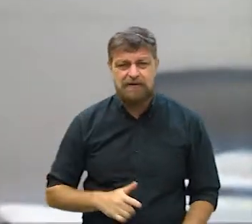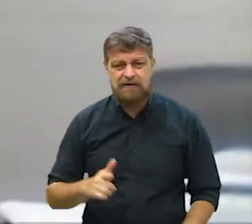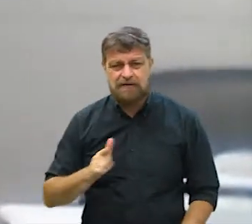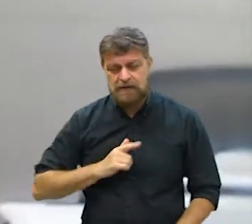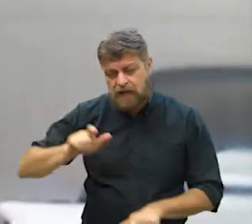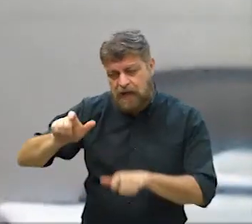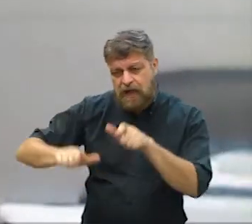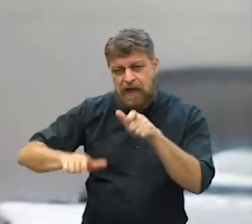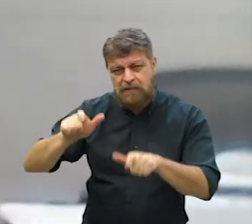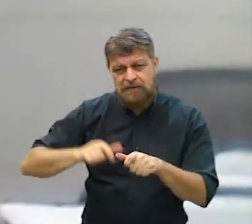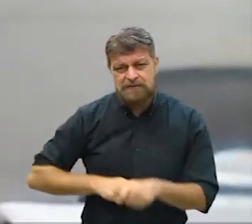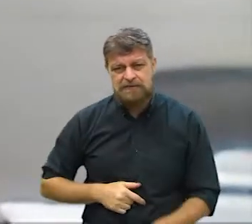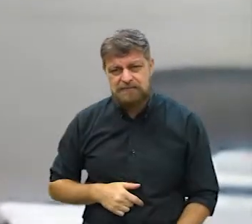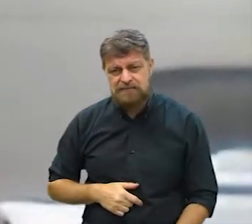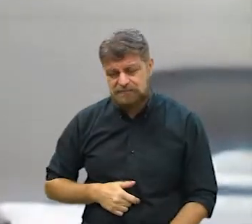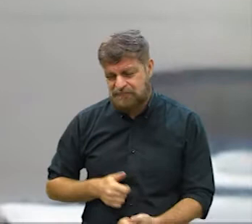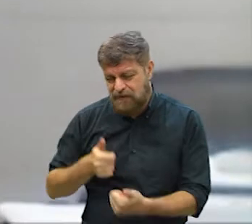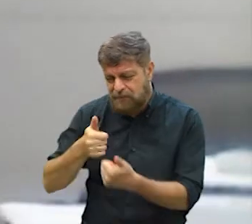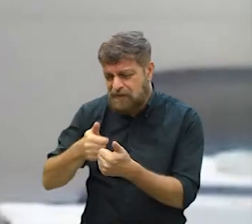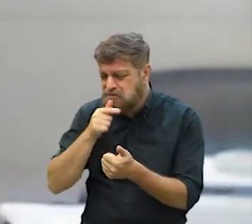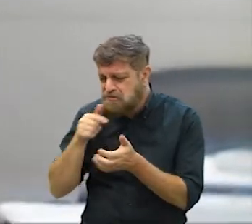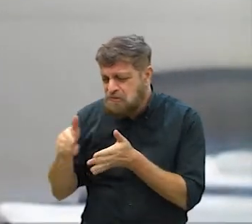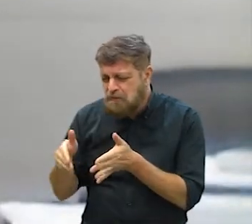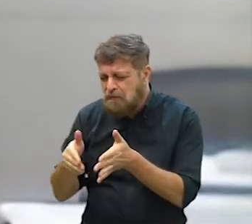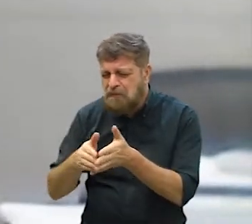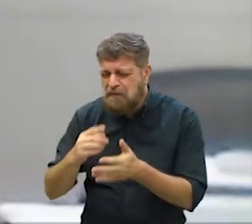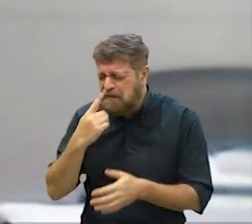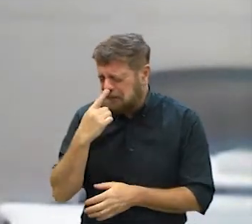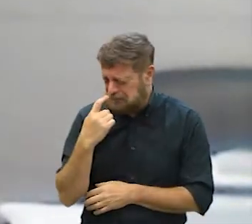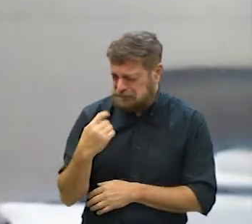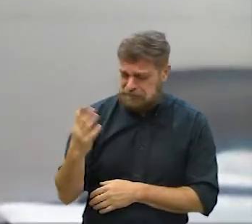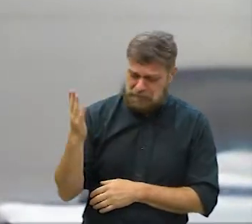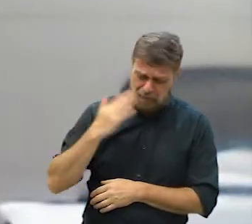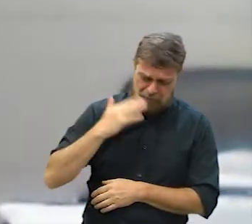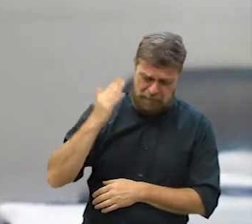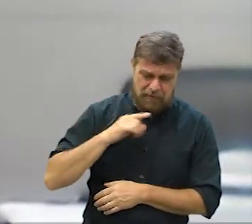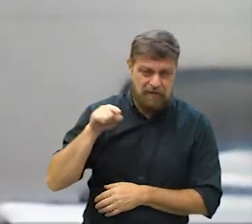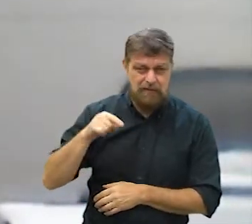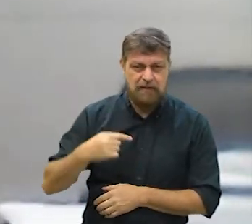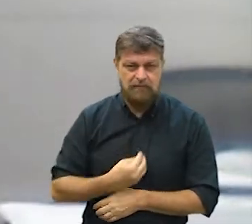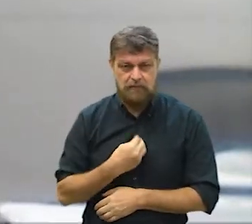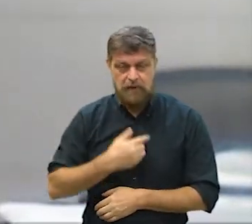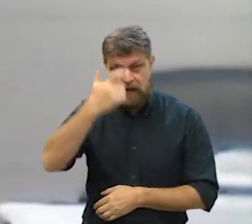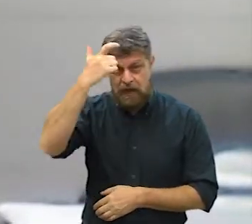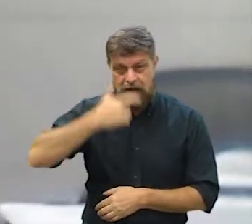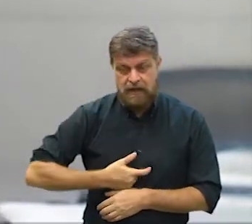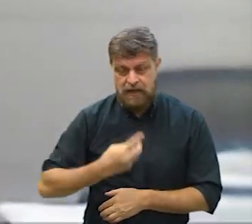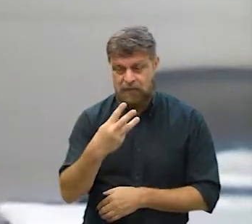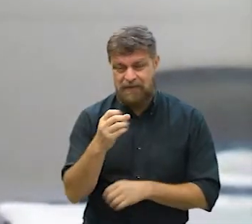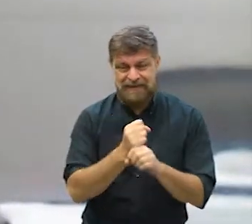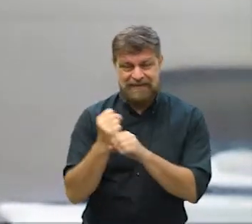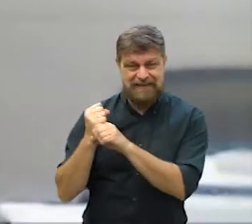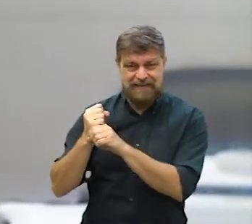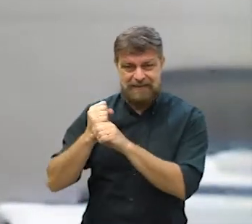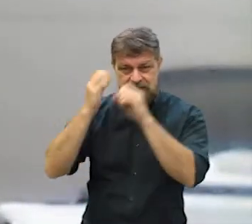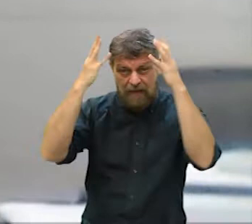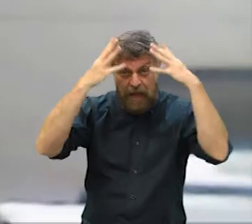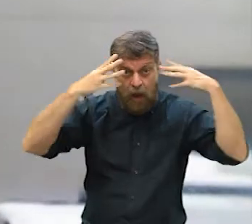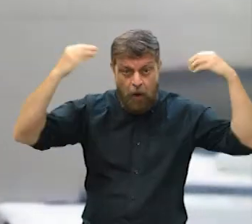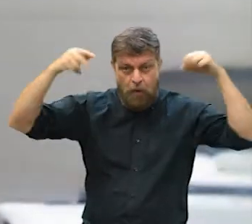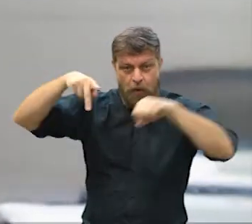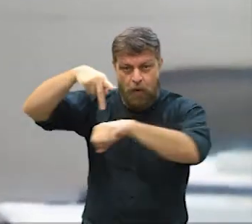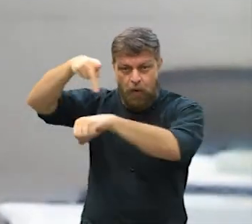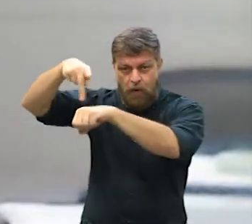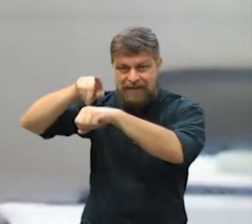O pessoal morar aí na beira de um córrego poluído, né? Eu estive na Holanda há 30 anos. A Holanda